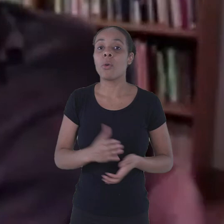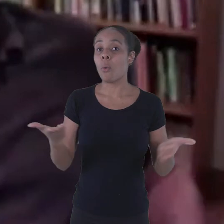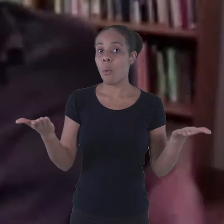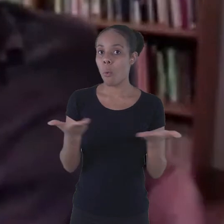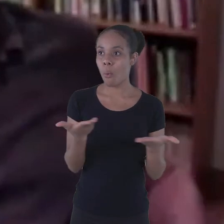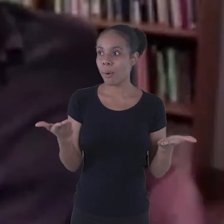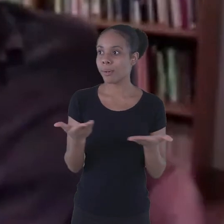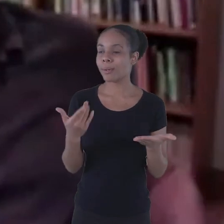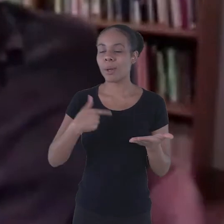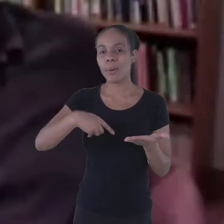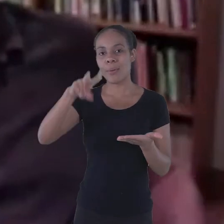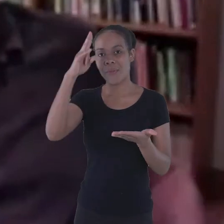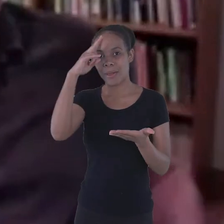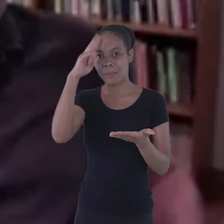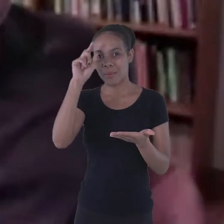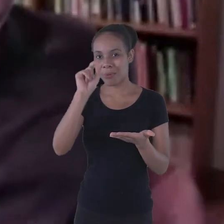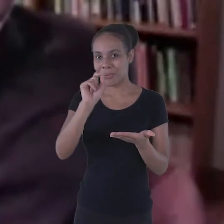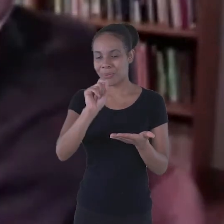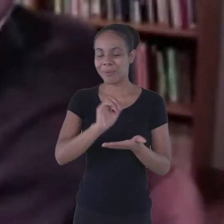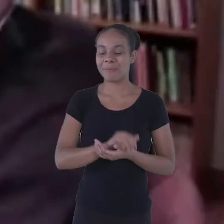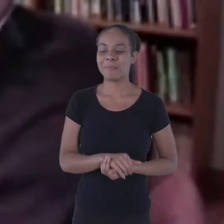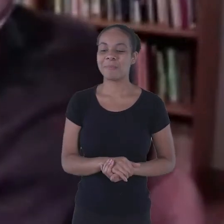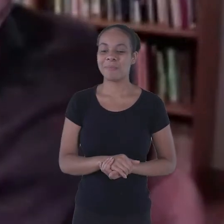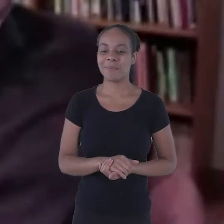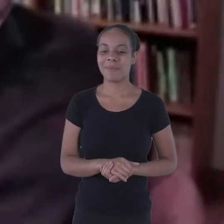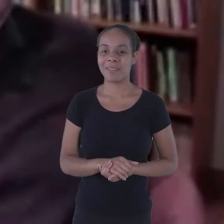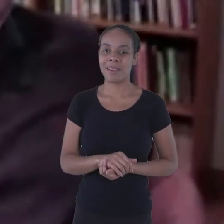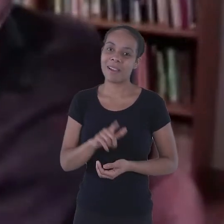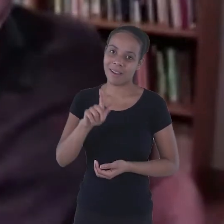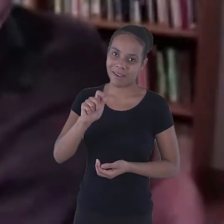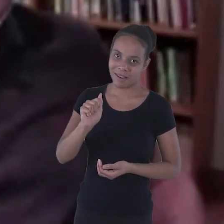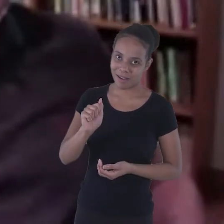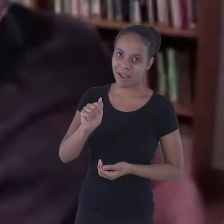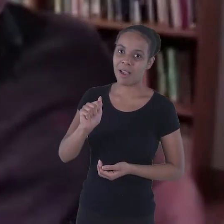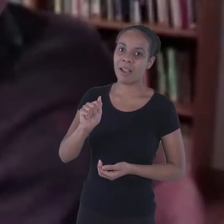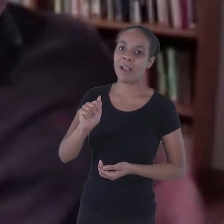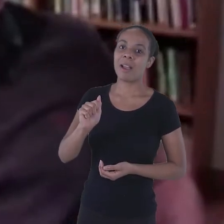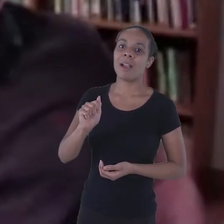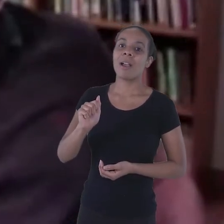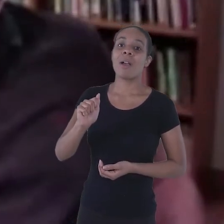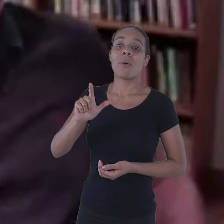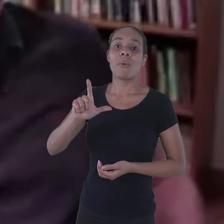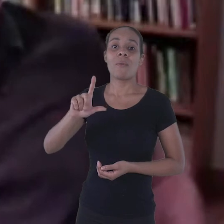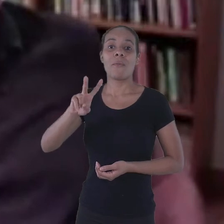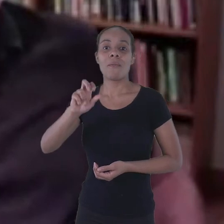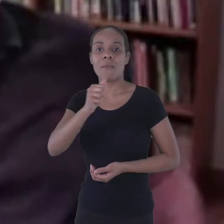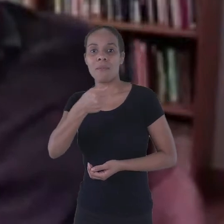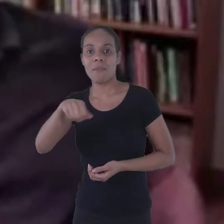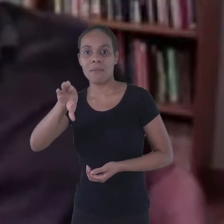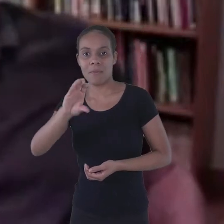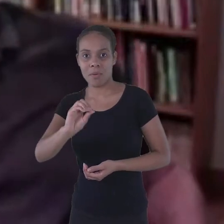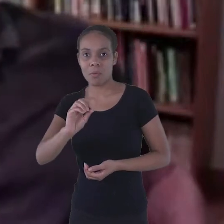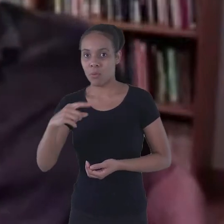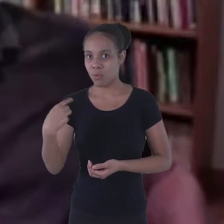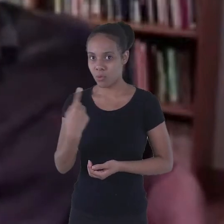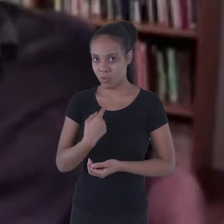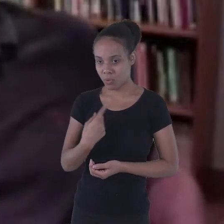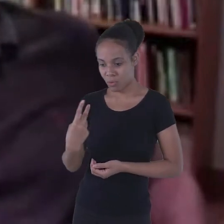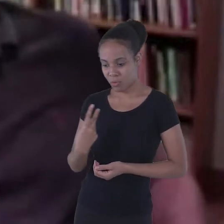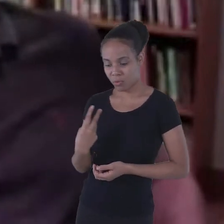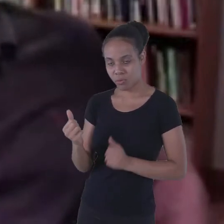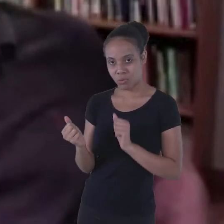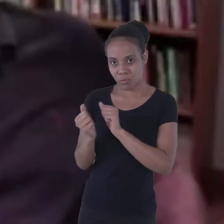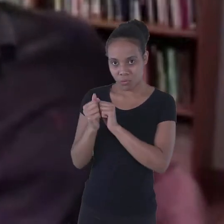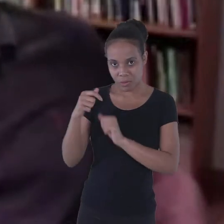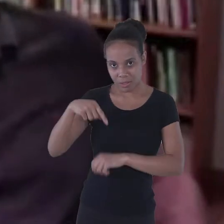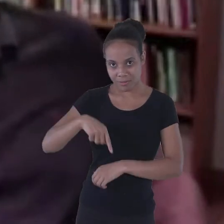lembrei do Galvão, e a gente está junto aqui, que eu acho que daqui a pouco, daqui a alguns minutos,